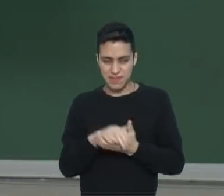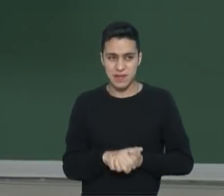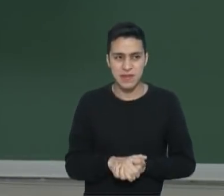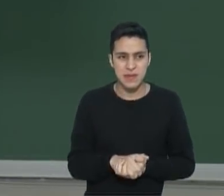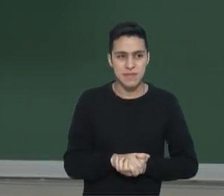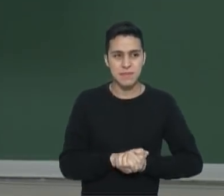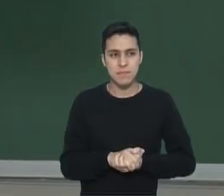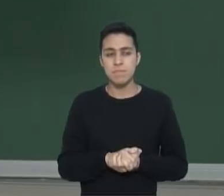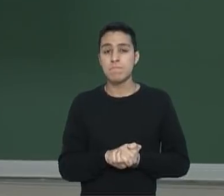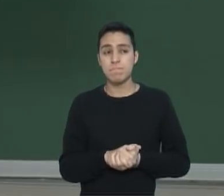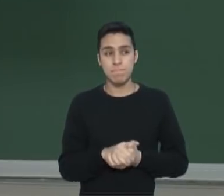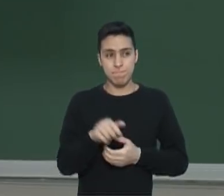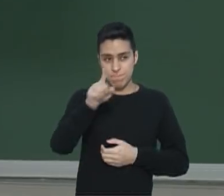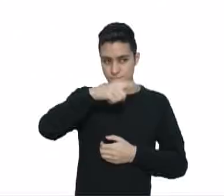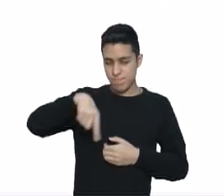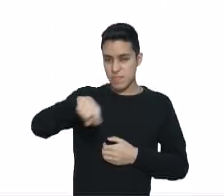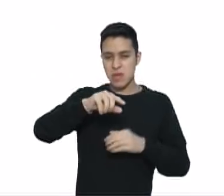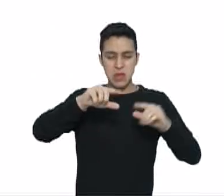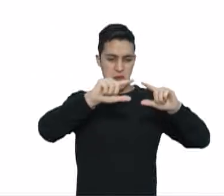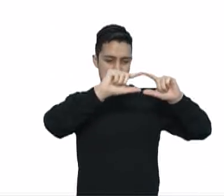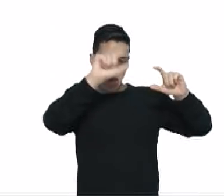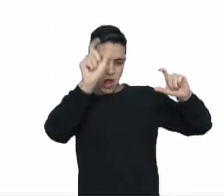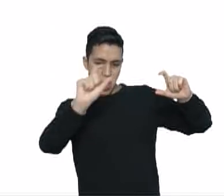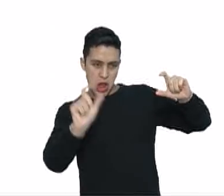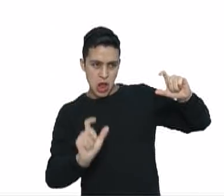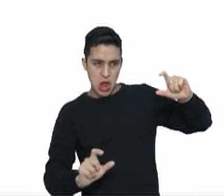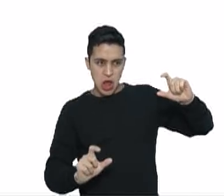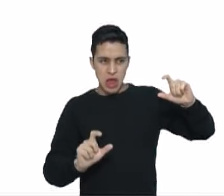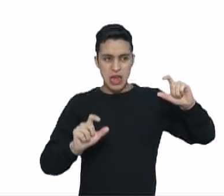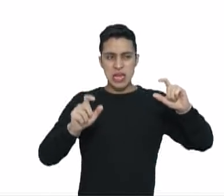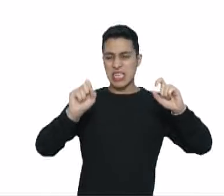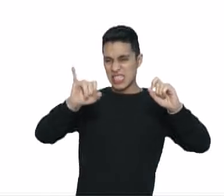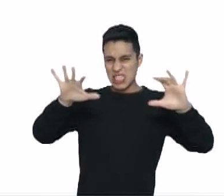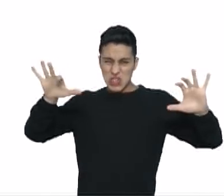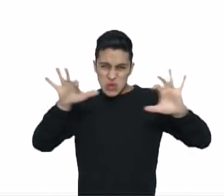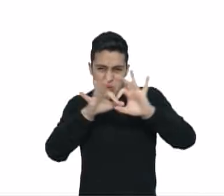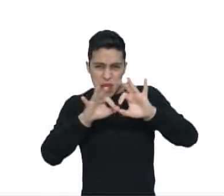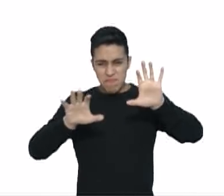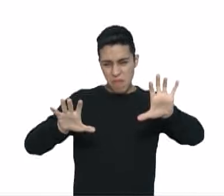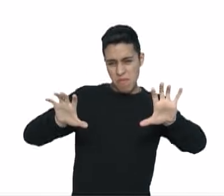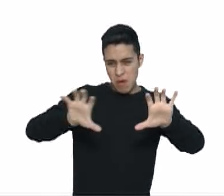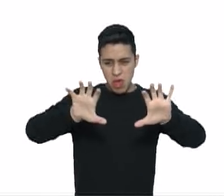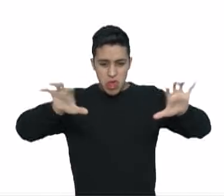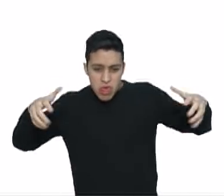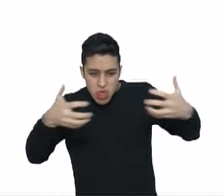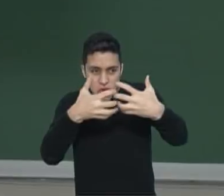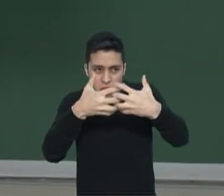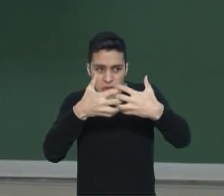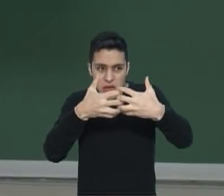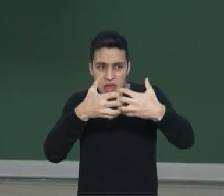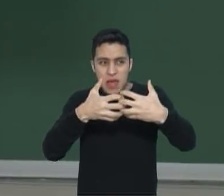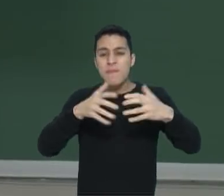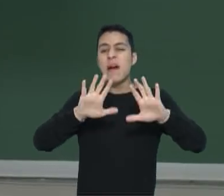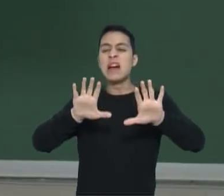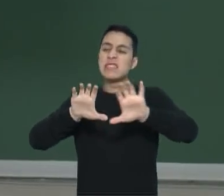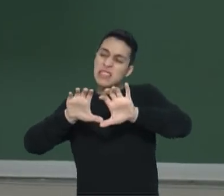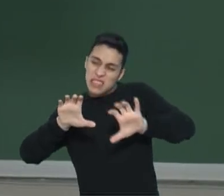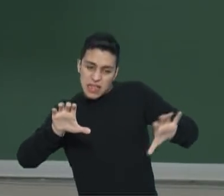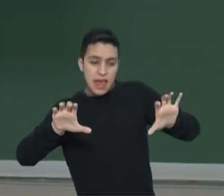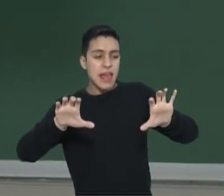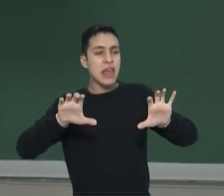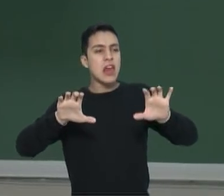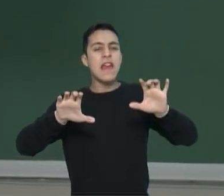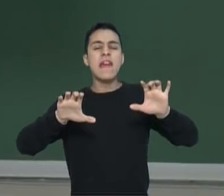é as fronteiras do antigo Império Romano, né, se a gente juntar tanto o Oriente quanto o Ocidente, e aqui a gente vai ter a